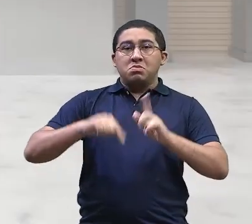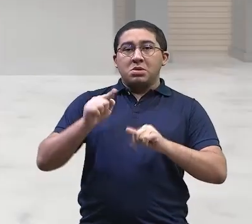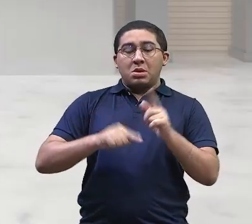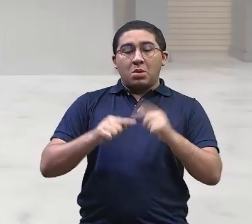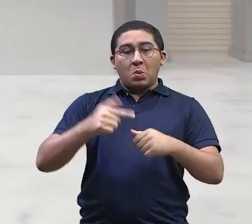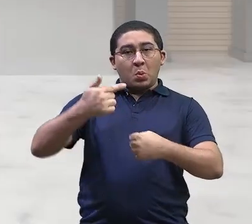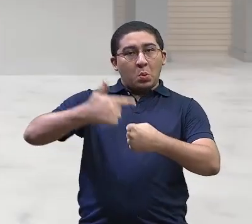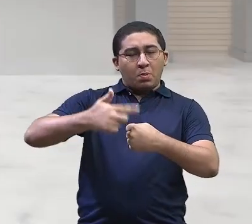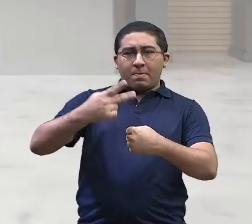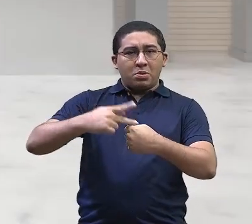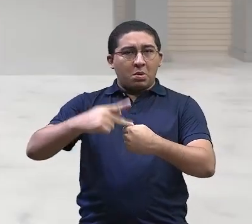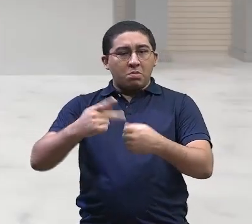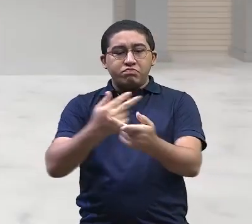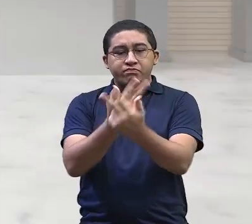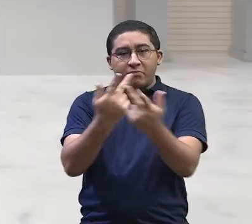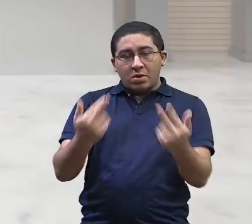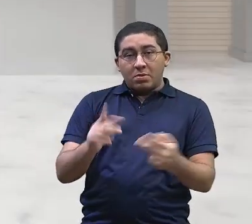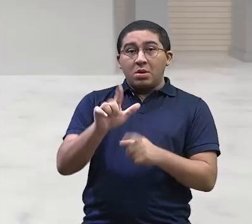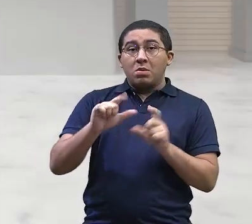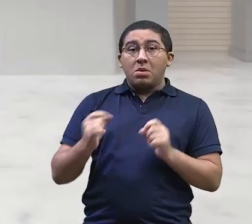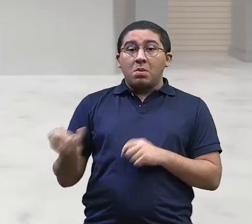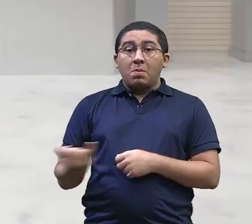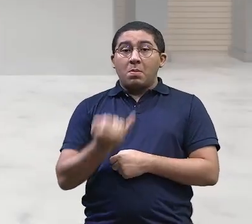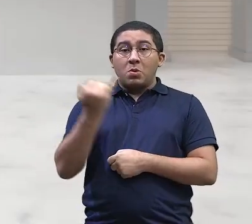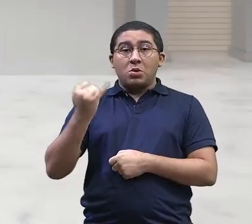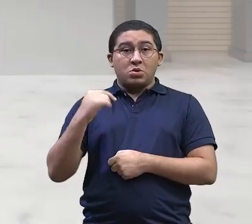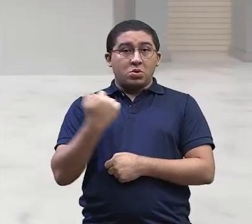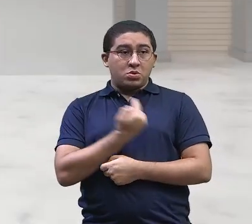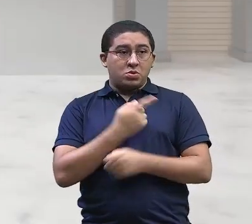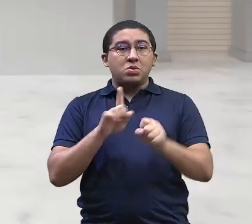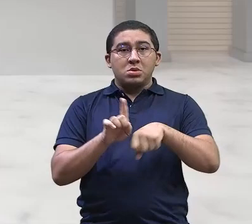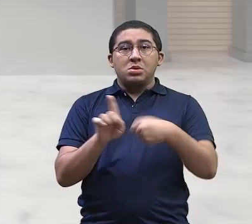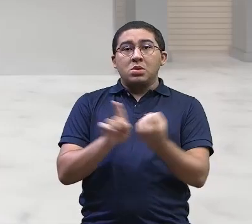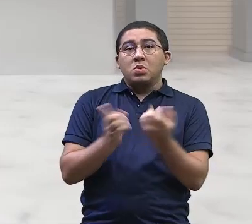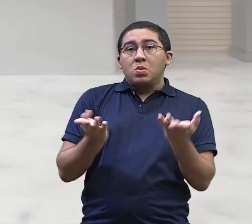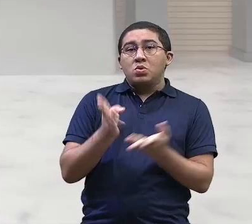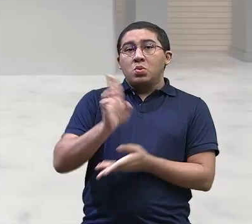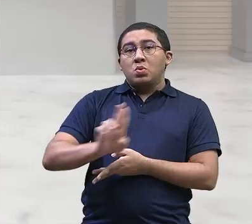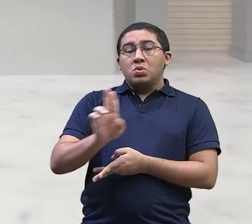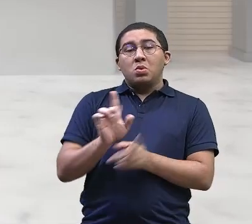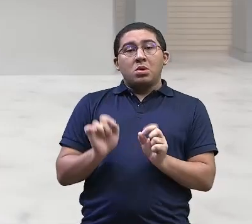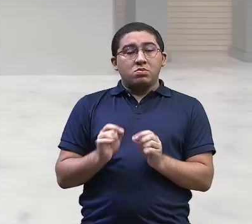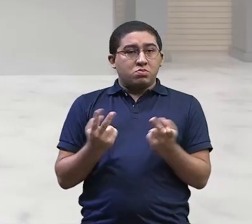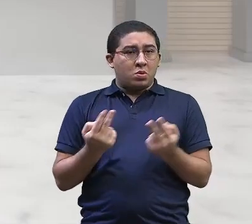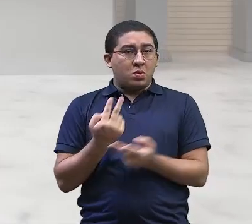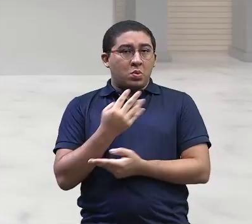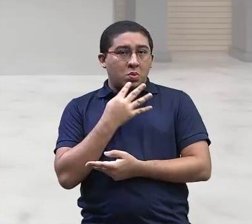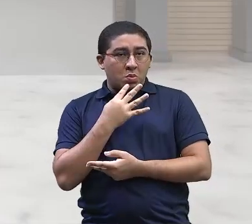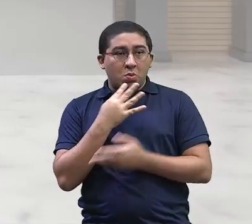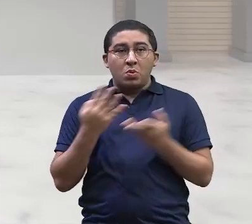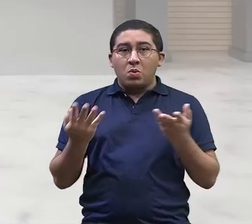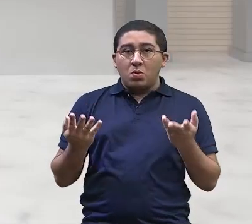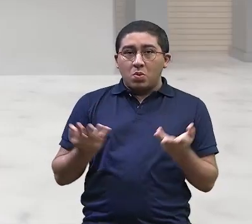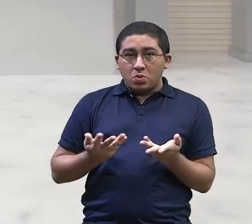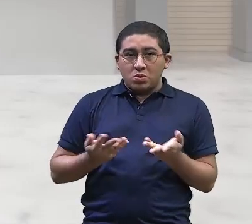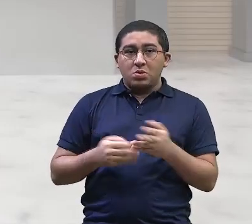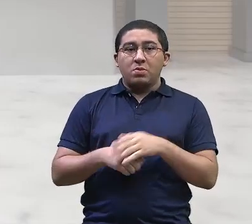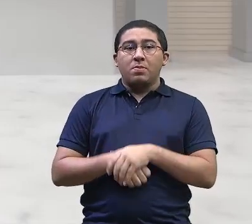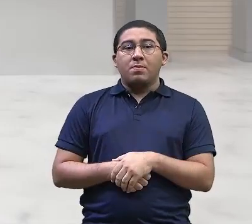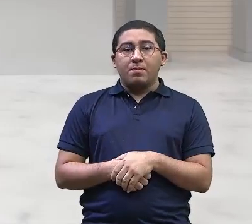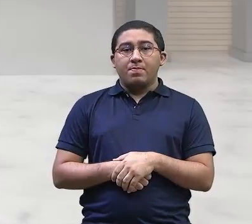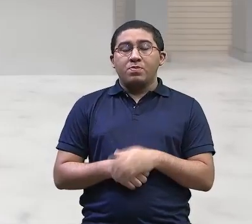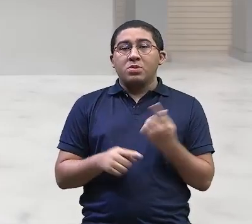combustíveis fósseis são muito importantes para a nossa sociedade, do jeito que a gente conhece ela hoje, justamente porque